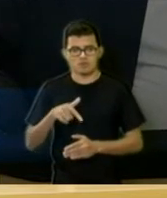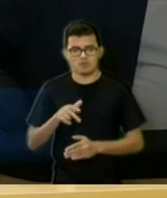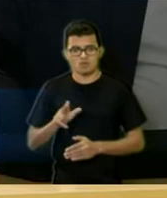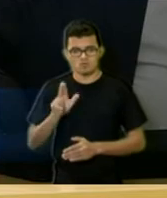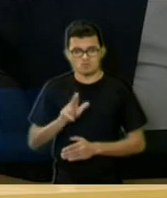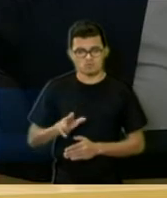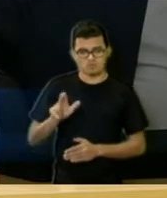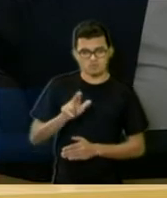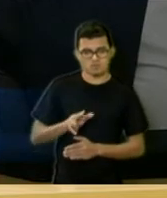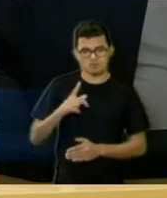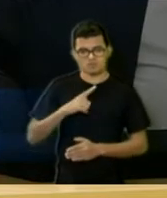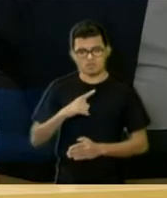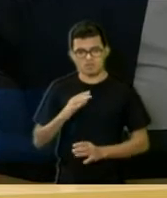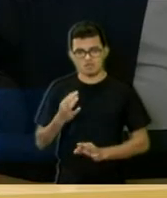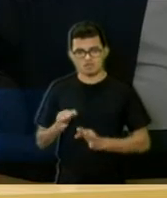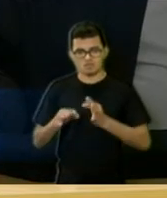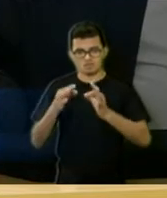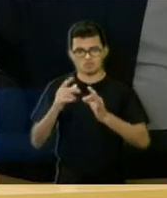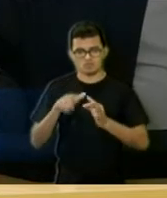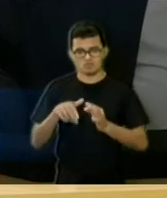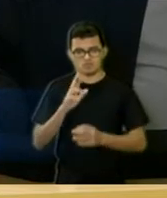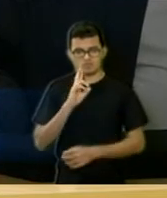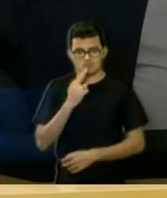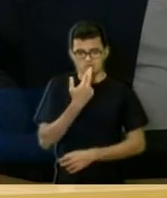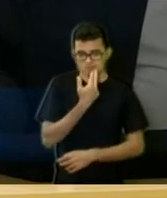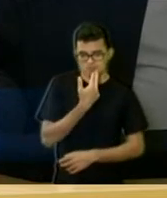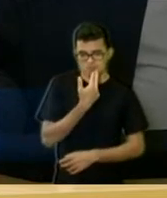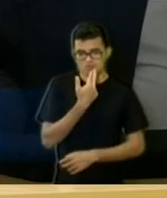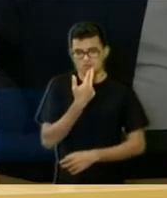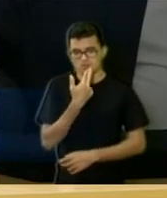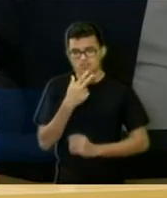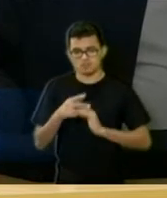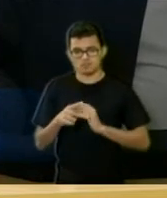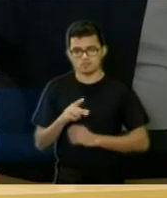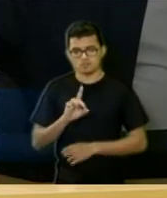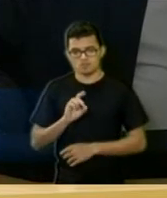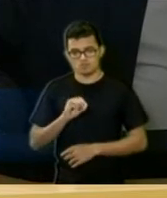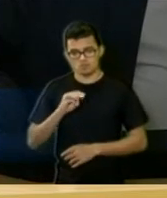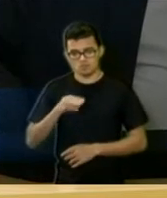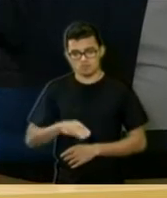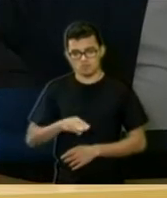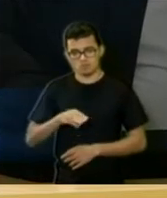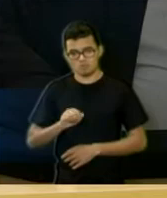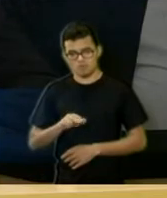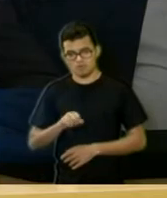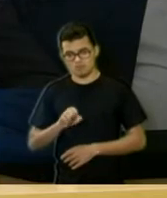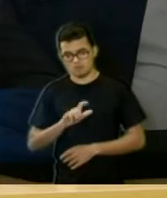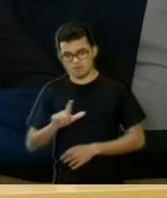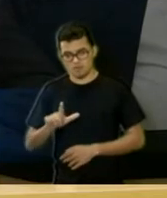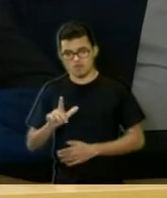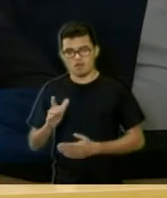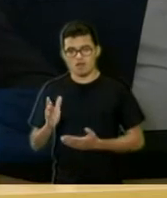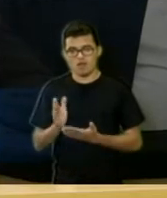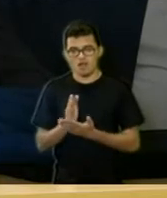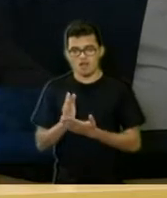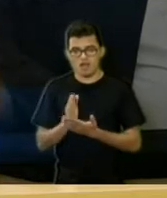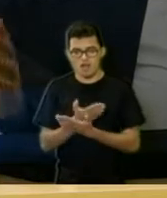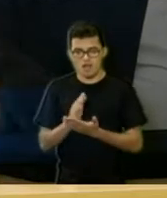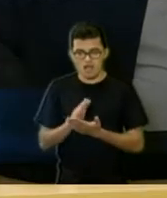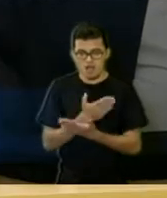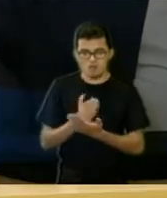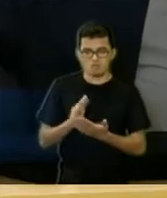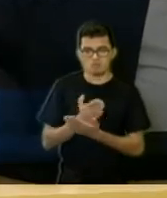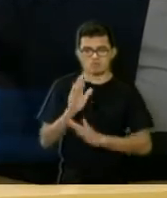usufruíram da estrutura do restaurante, o restaurante Dom Manuel. O pessoal abusava bastante do seu Moacir, que tinha um